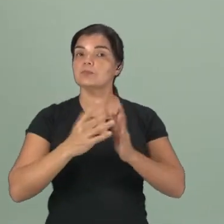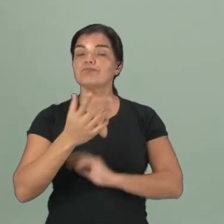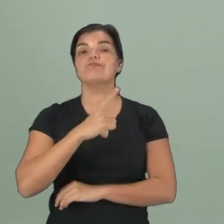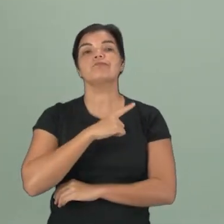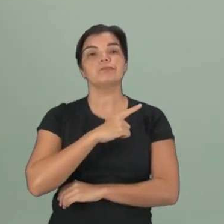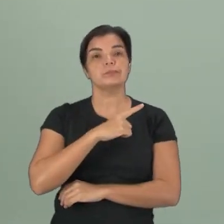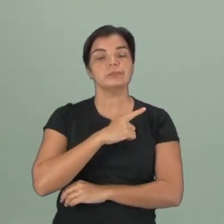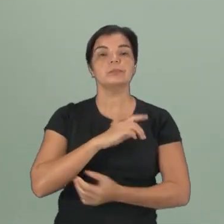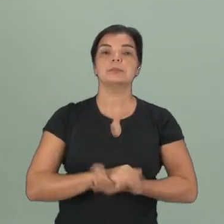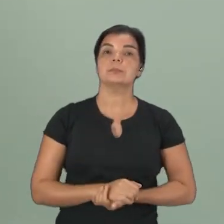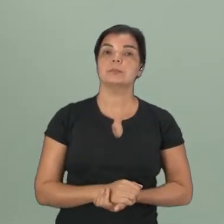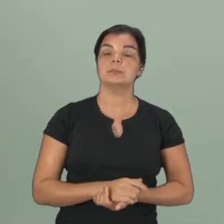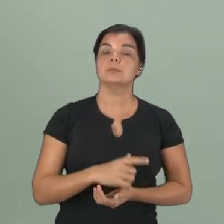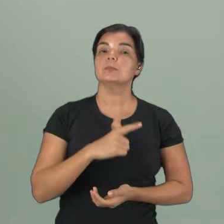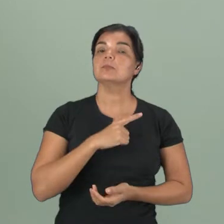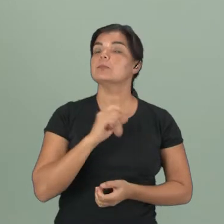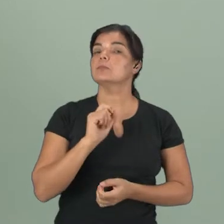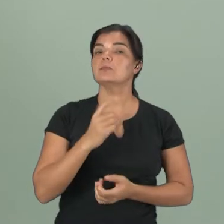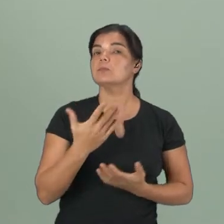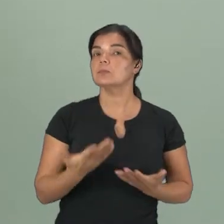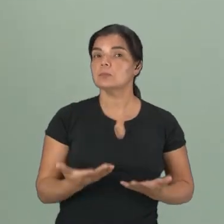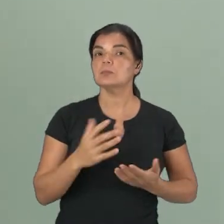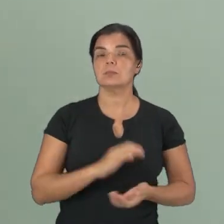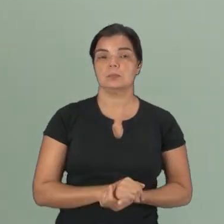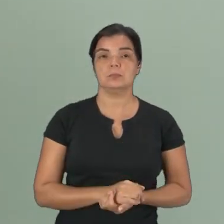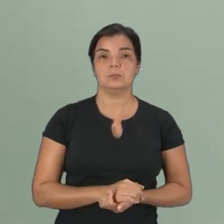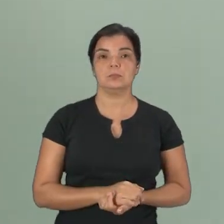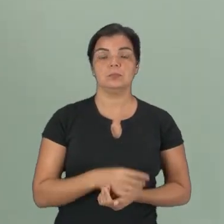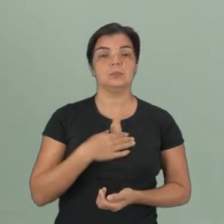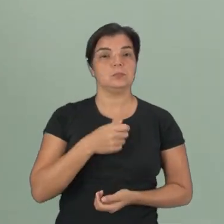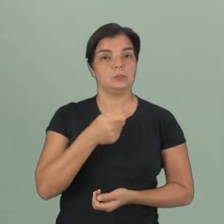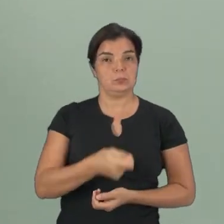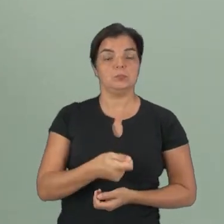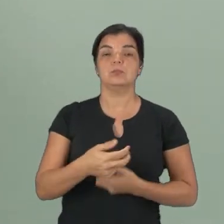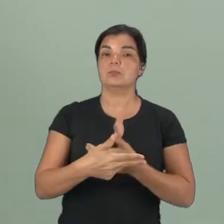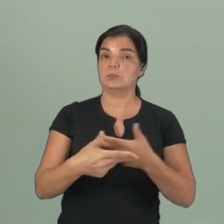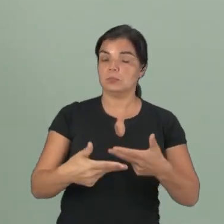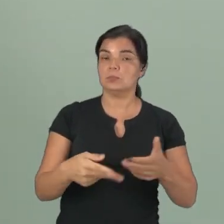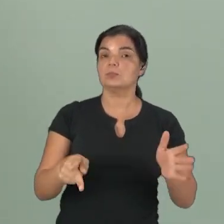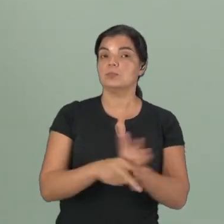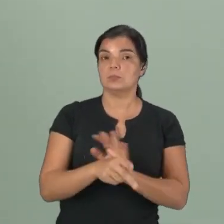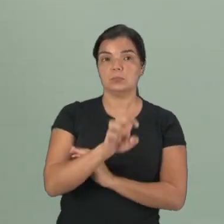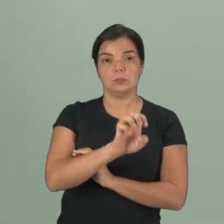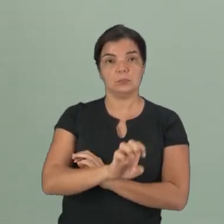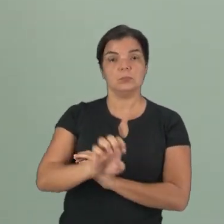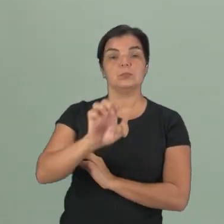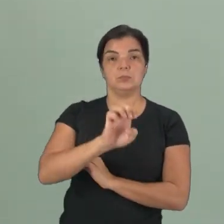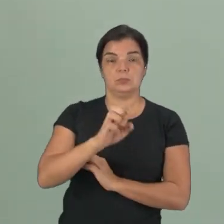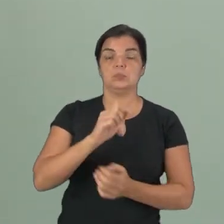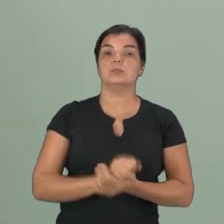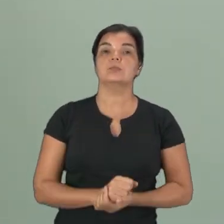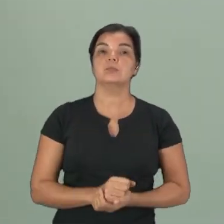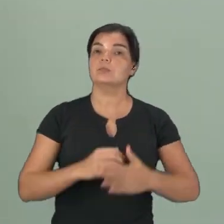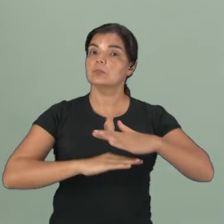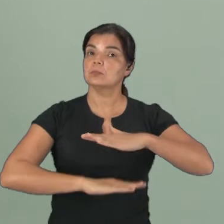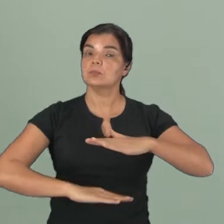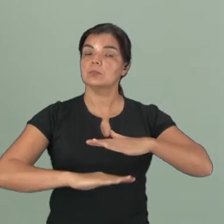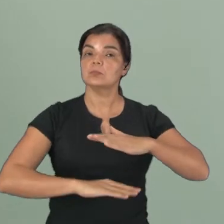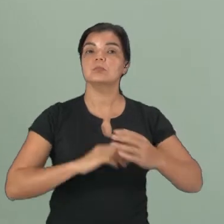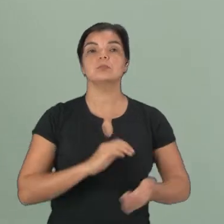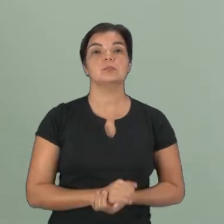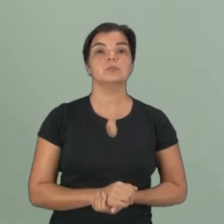tiveram, certo? Então eles passam a ter e ser submetidos às condições de desprivilegiados, certo?